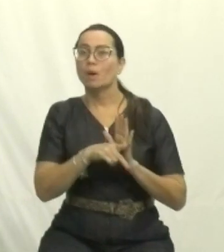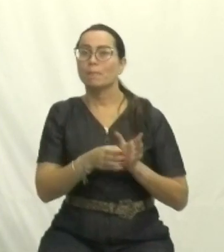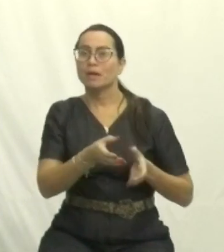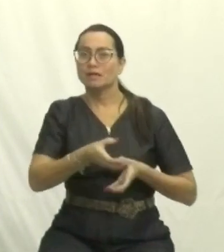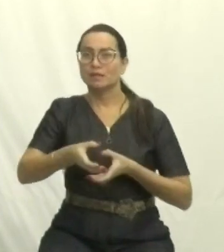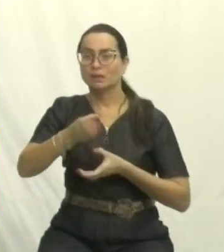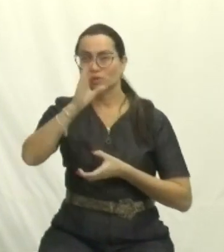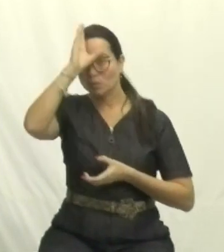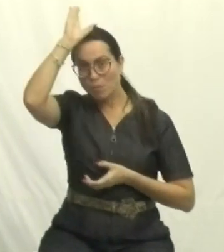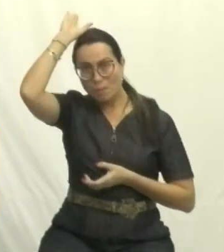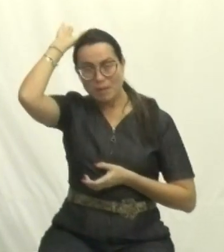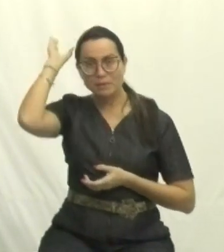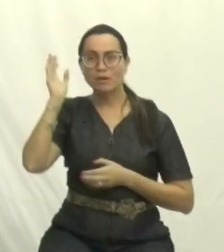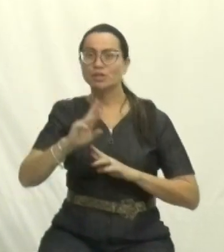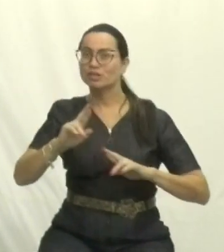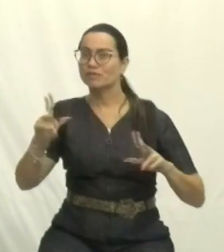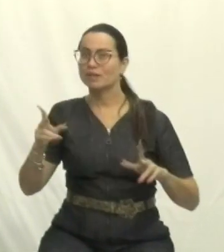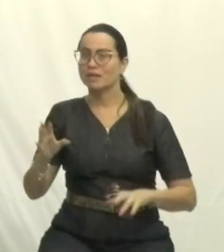Polícia Militar.